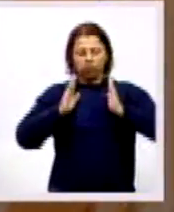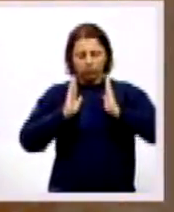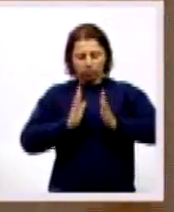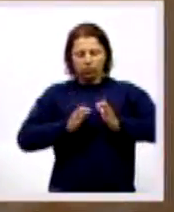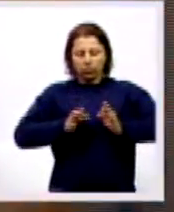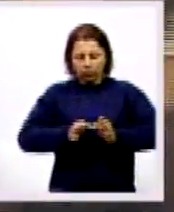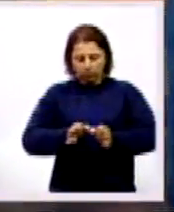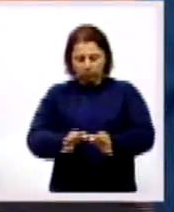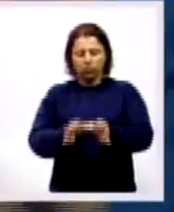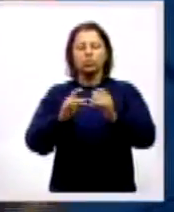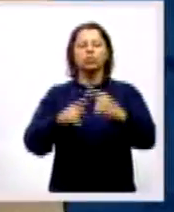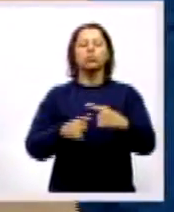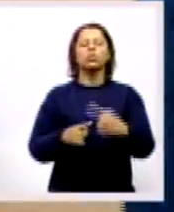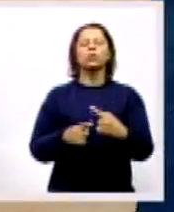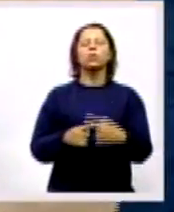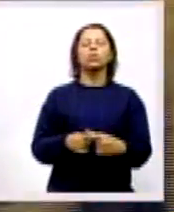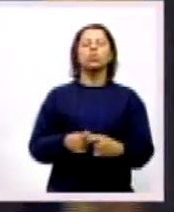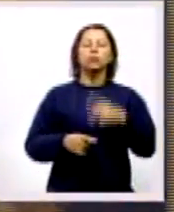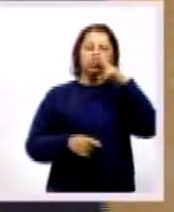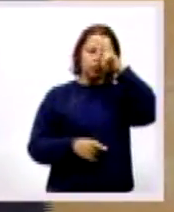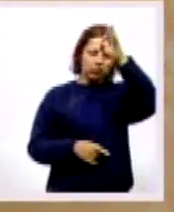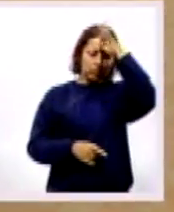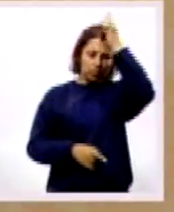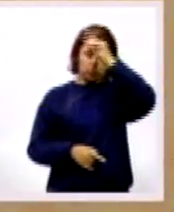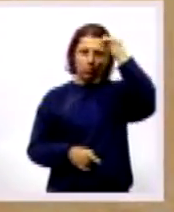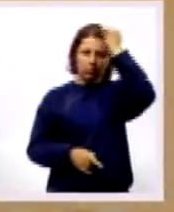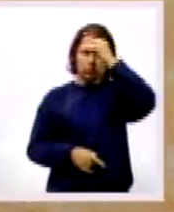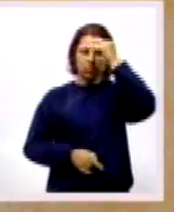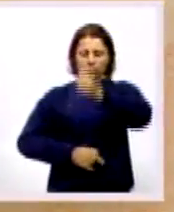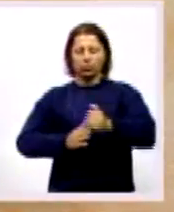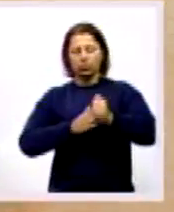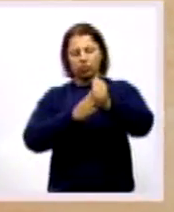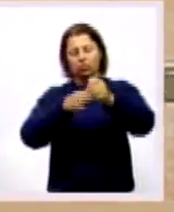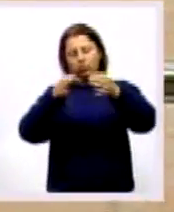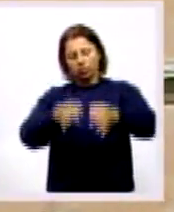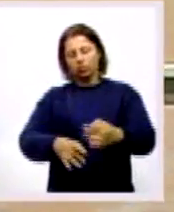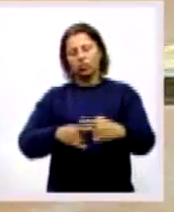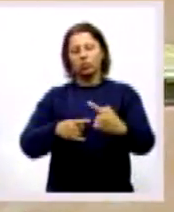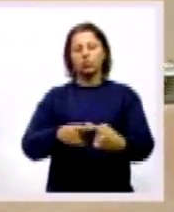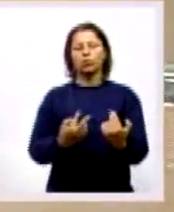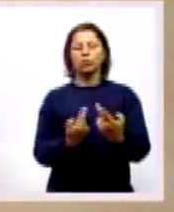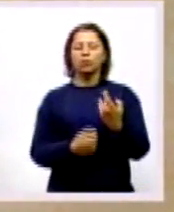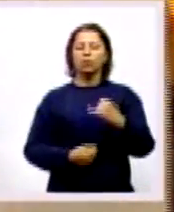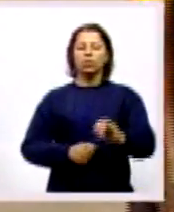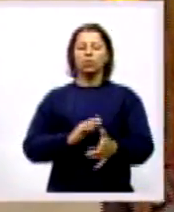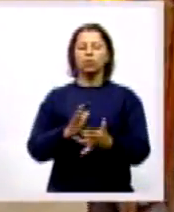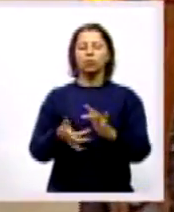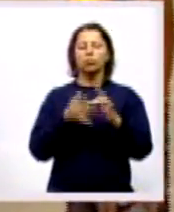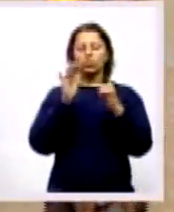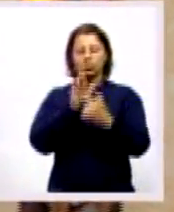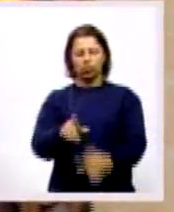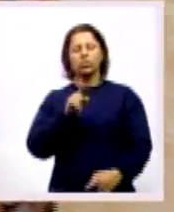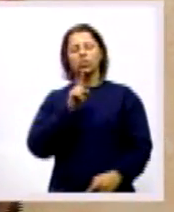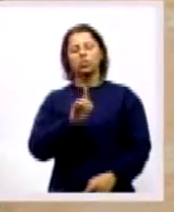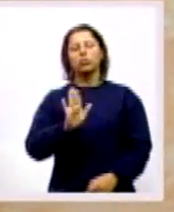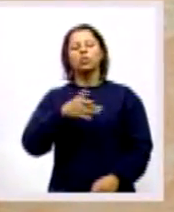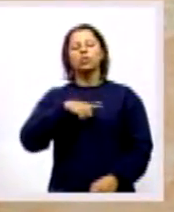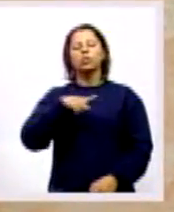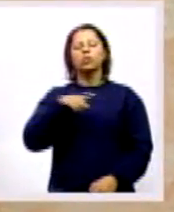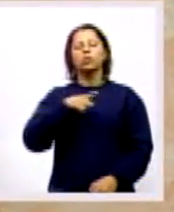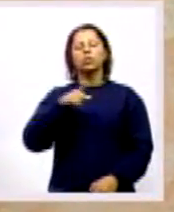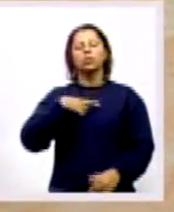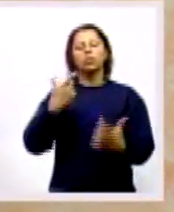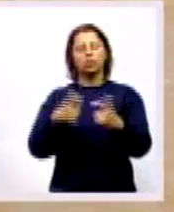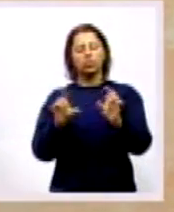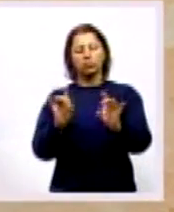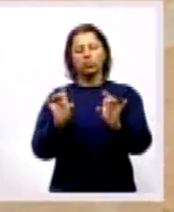E a força do Espírito Santo a nos conduzir para o lugar certo, porque é como se ele mostrasse: meu filho, você já tem uma casa preciosa,